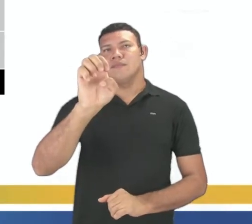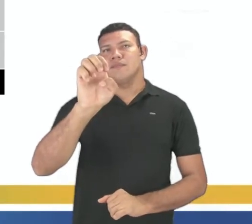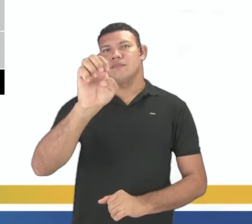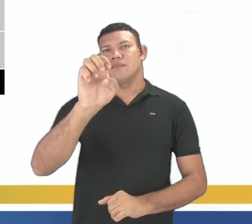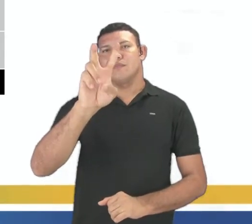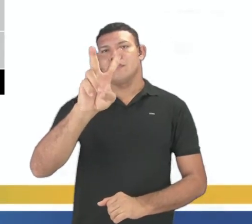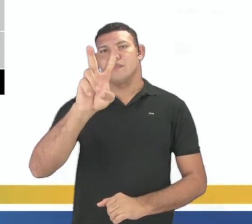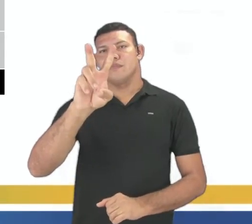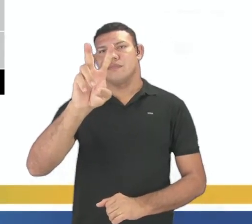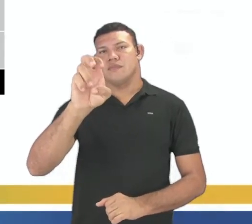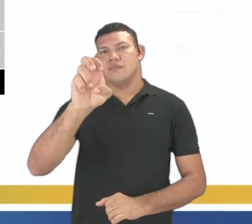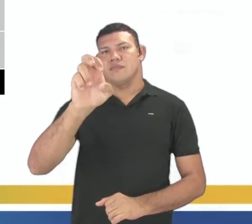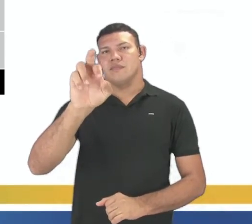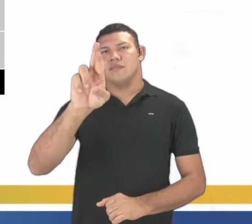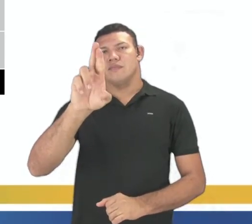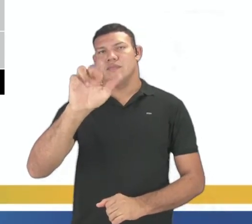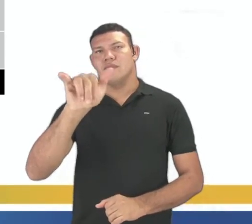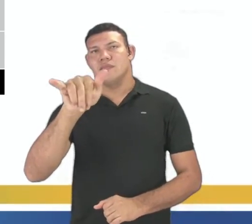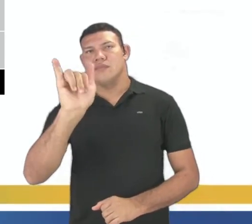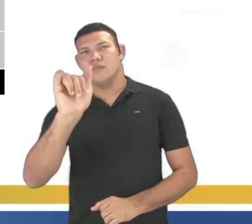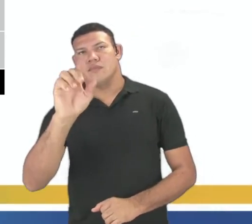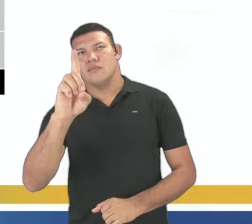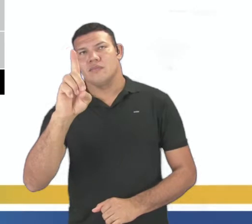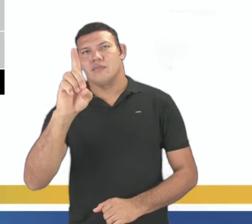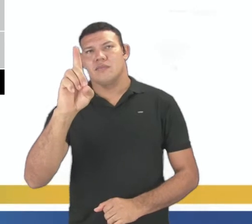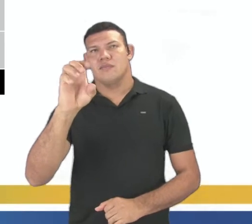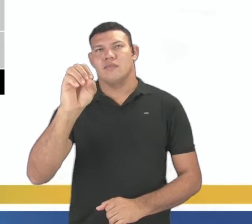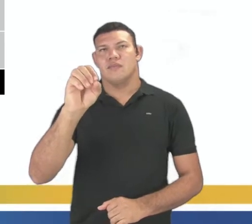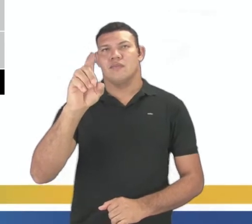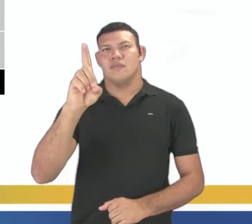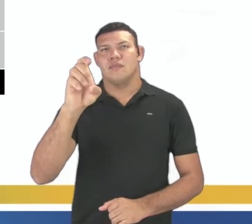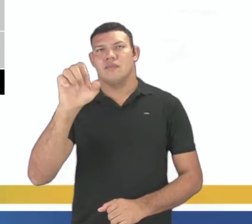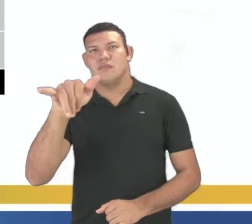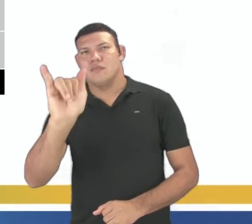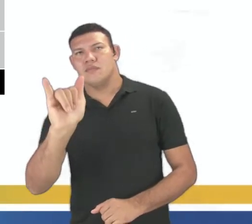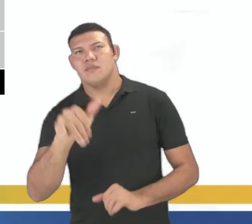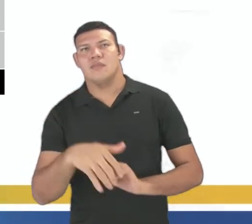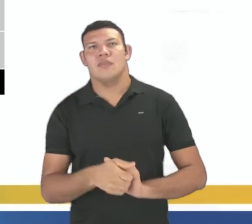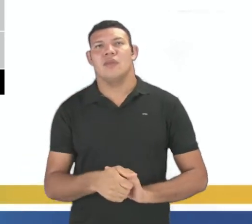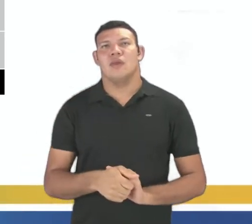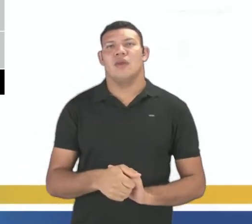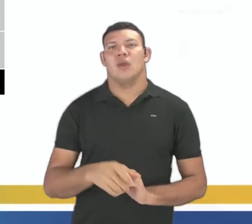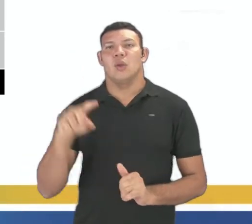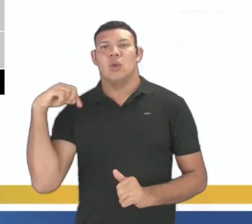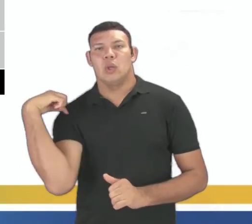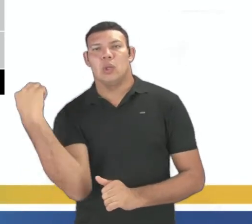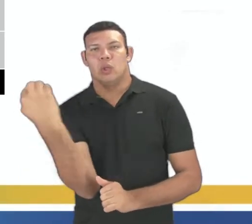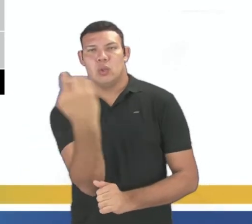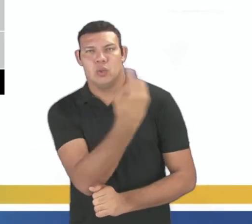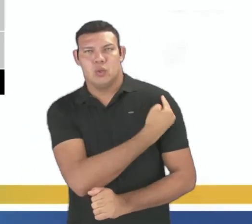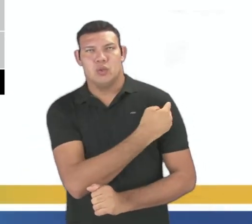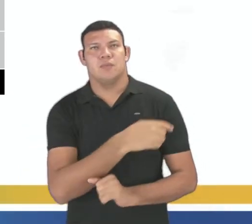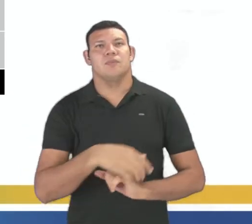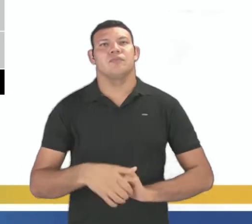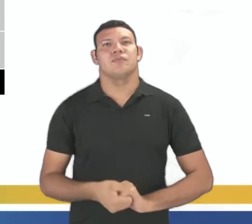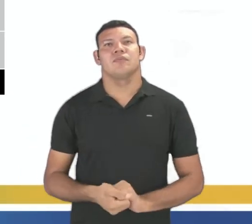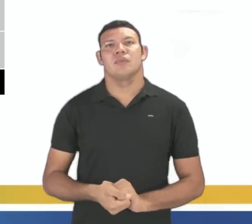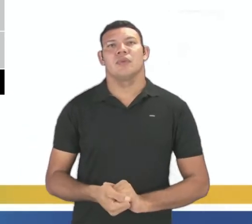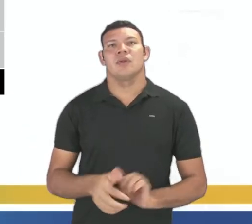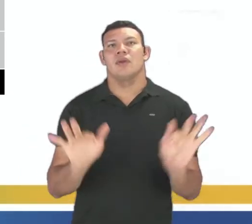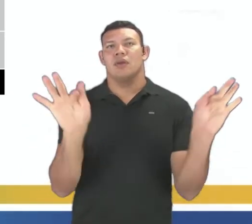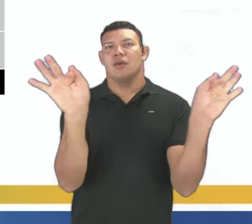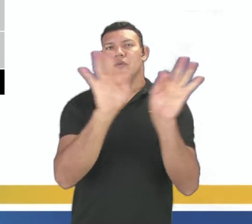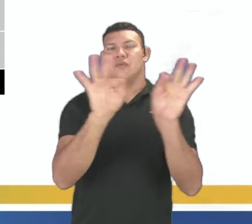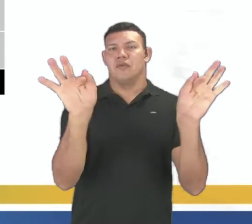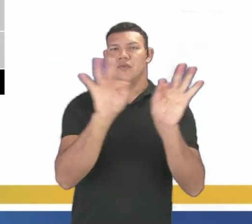Frases afirmativas e também perguntas. Um exemplo, everybody hates Chris. E nós também podemos colocar everyone. Everybody hates Chris,